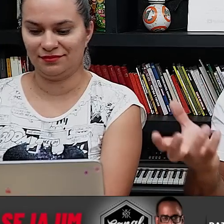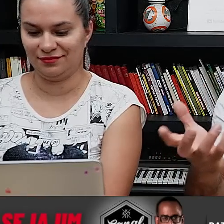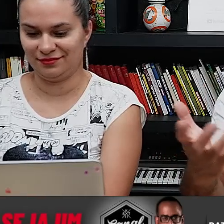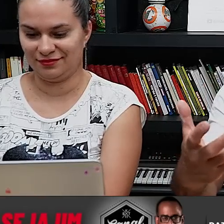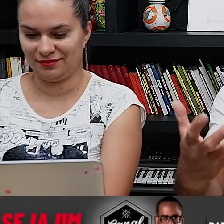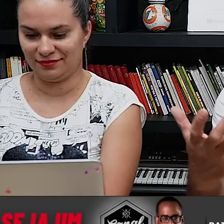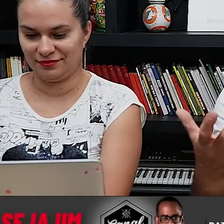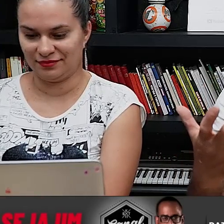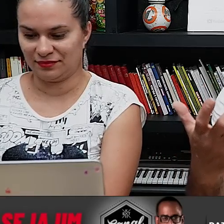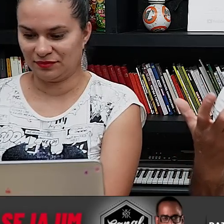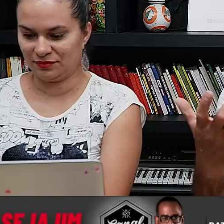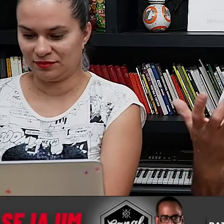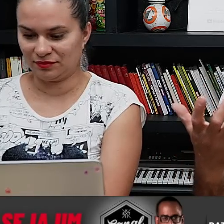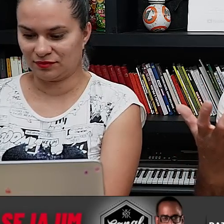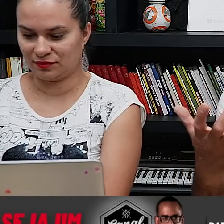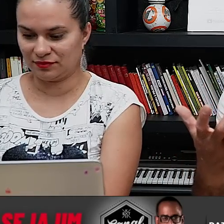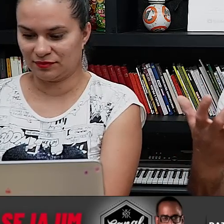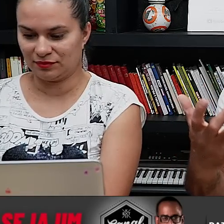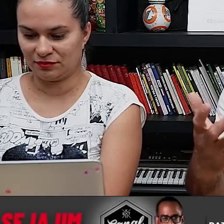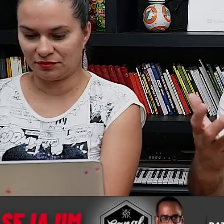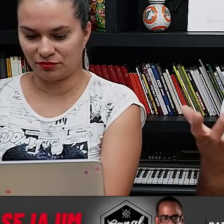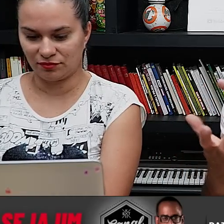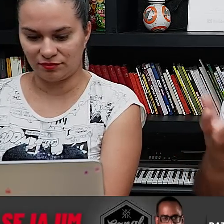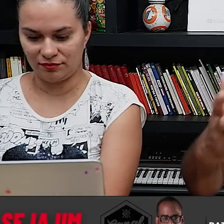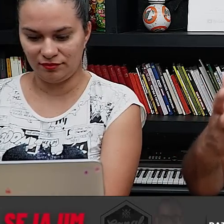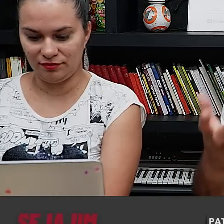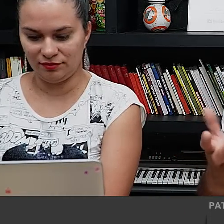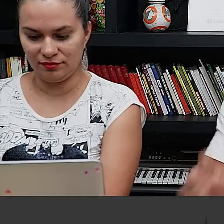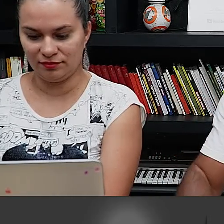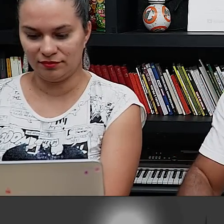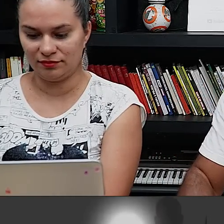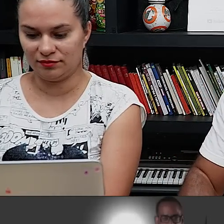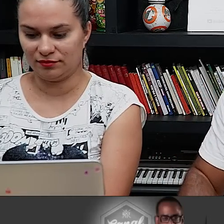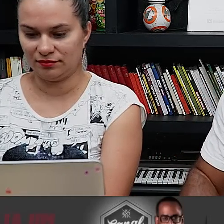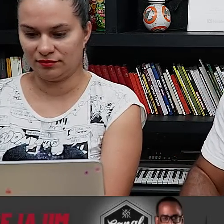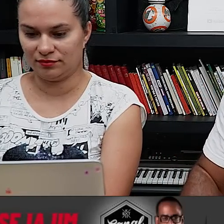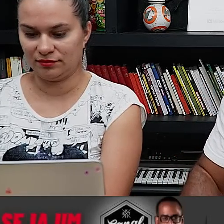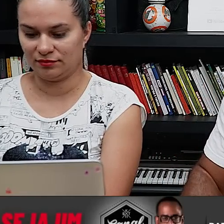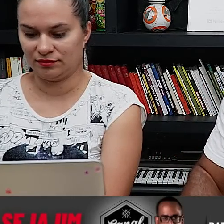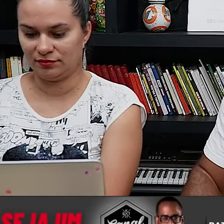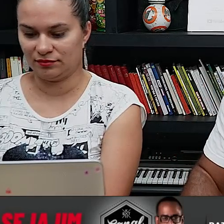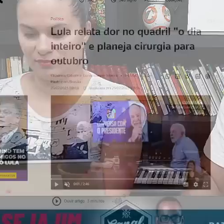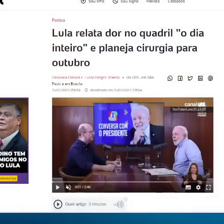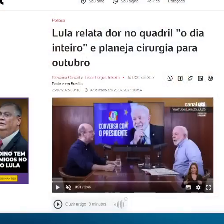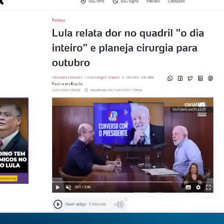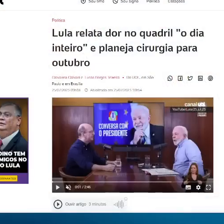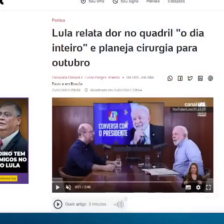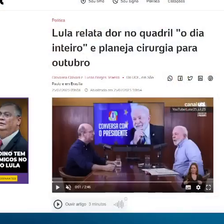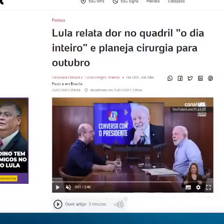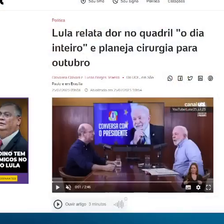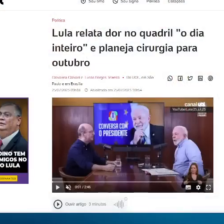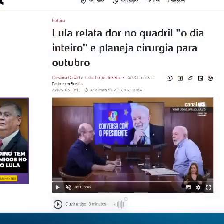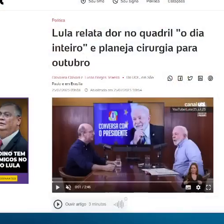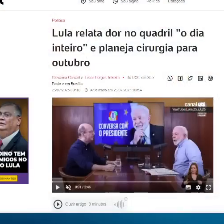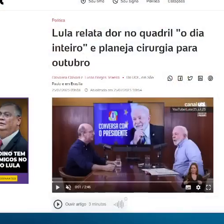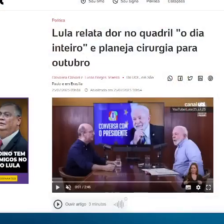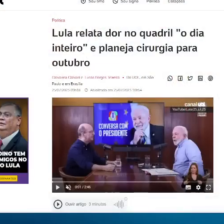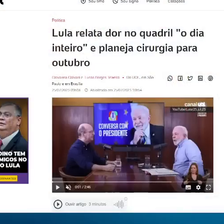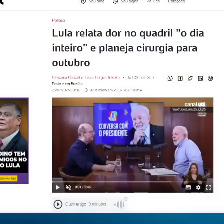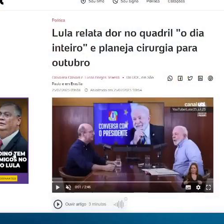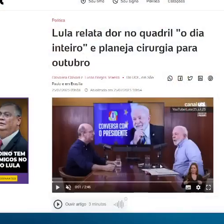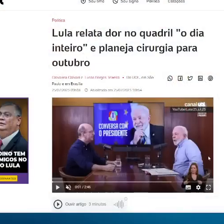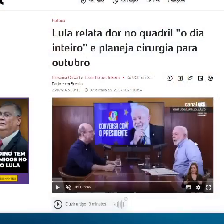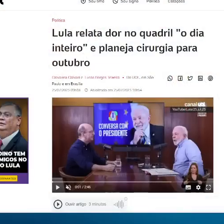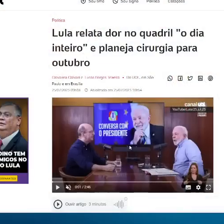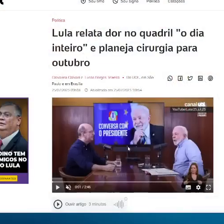foto ele está segurando a mão de Janja e a aliança está aqui não sei o quê. Detalhe. O presidente, nesse exato